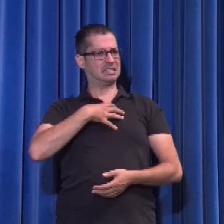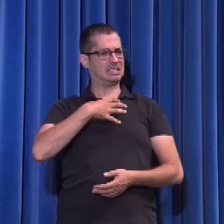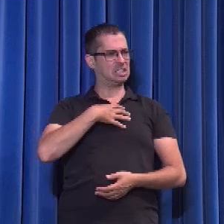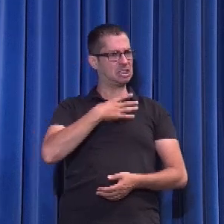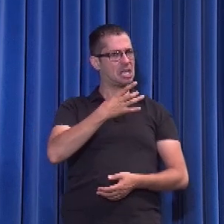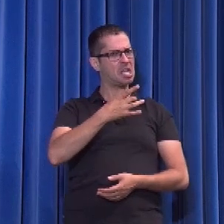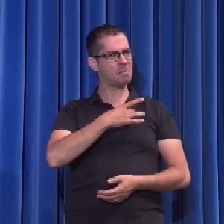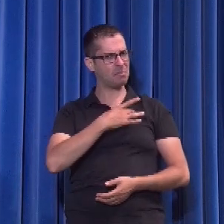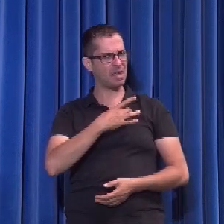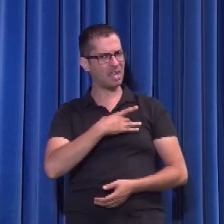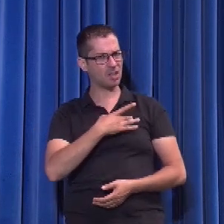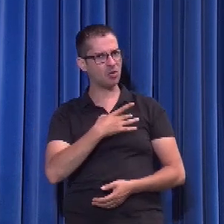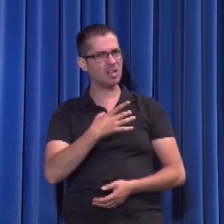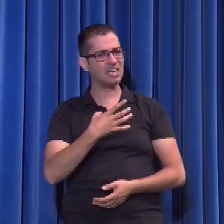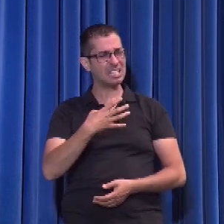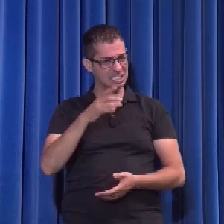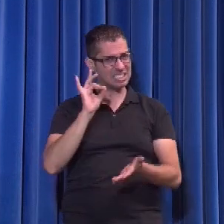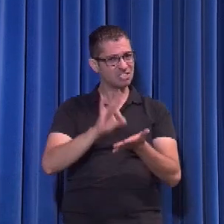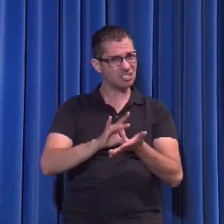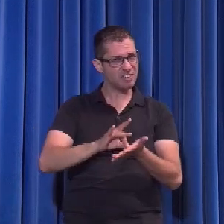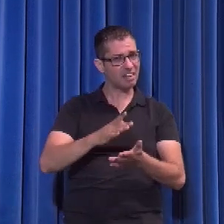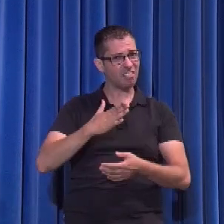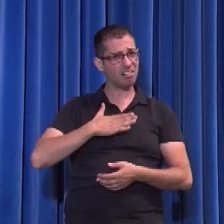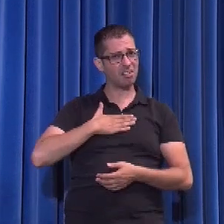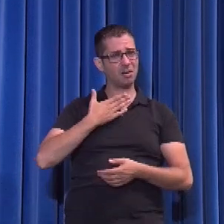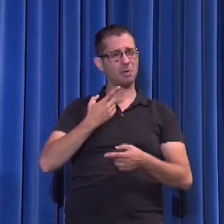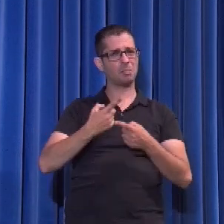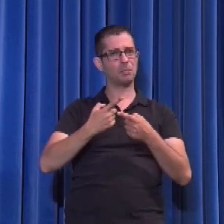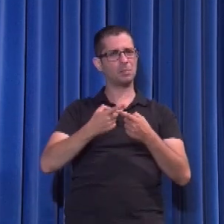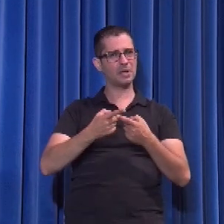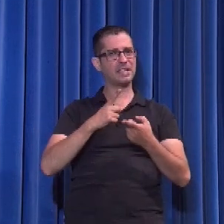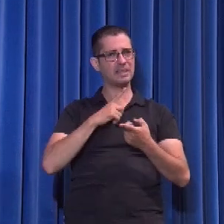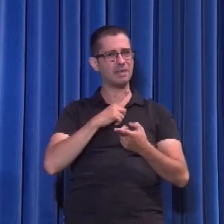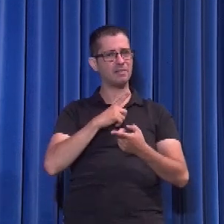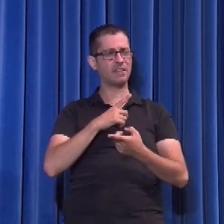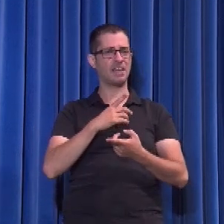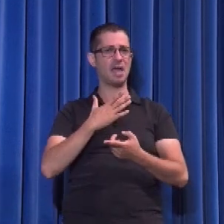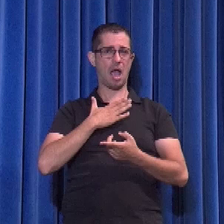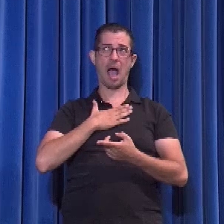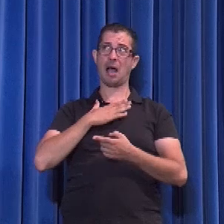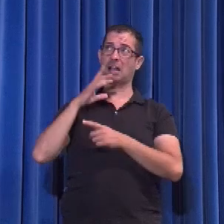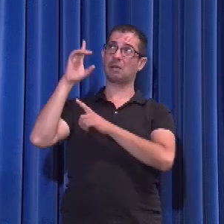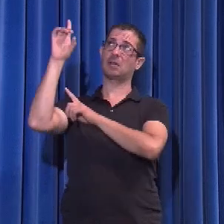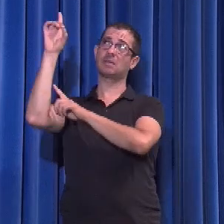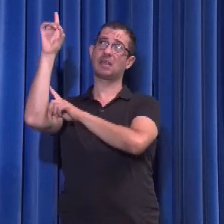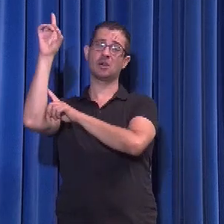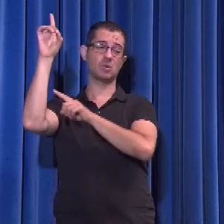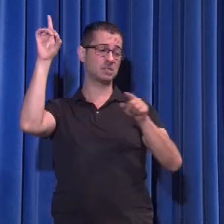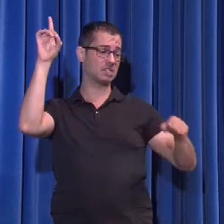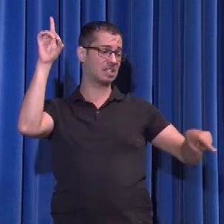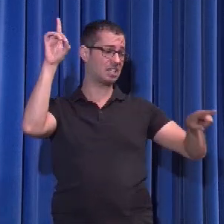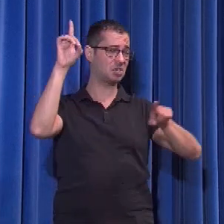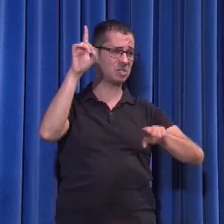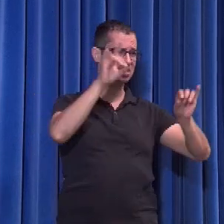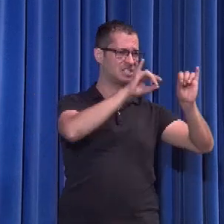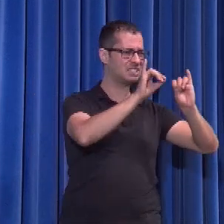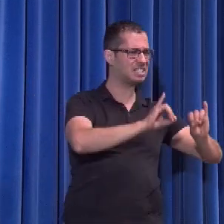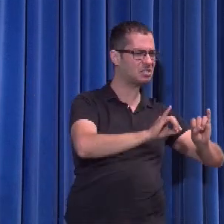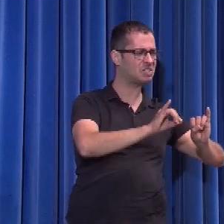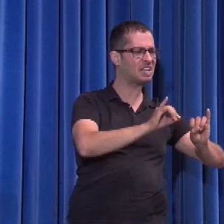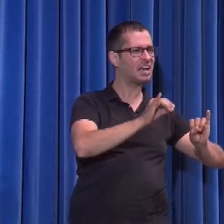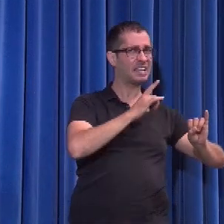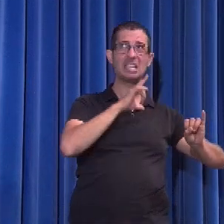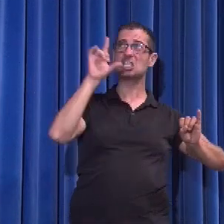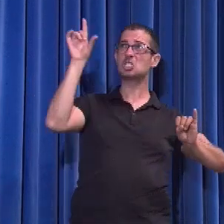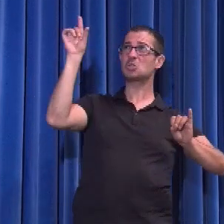diz o Senhor, porque dois males cometeu o meu povo. A mim me deixaram manancial de